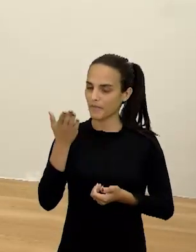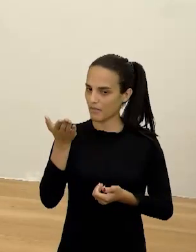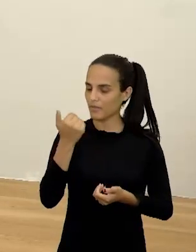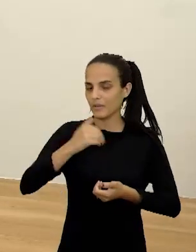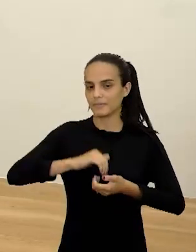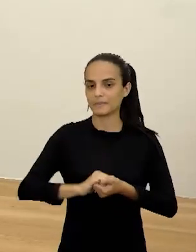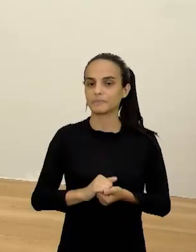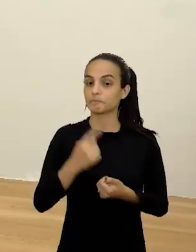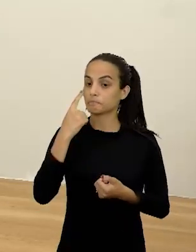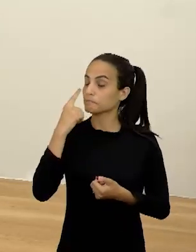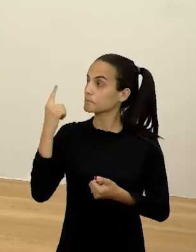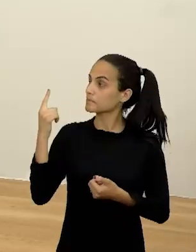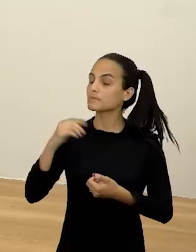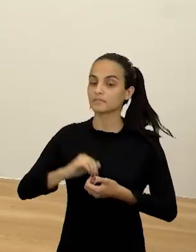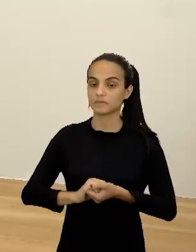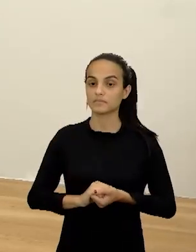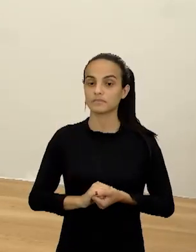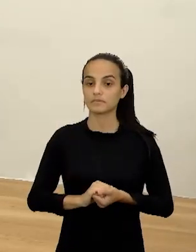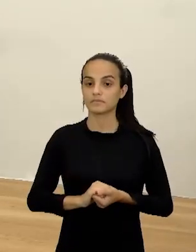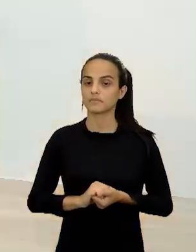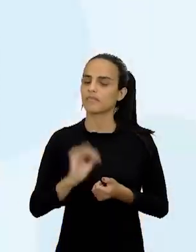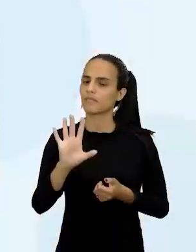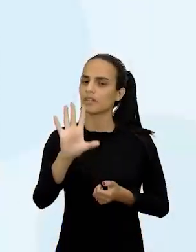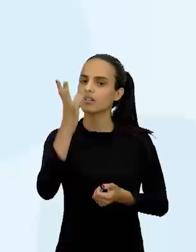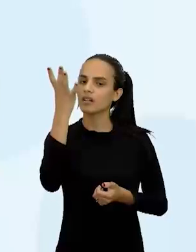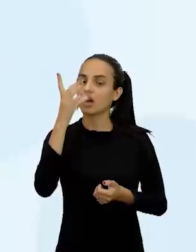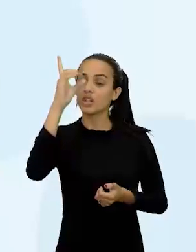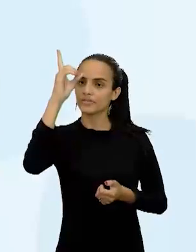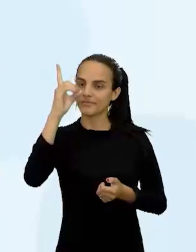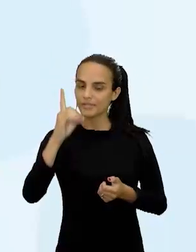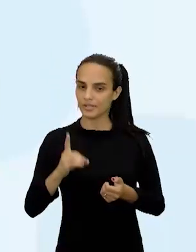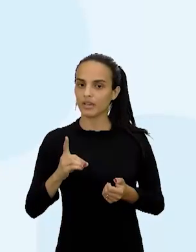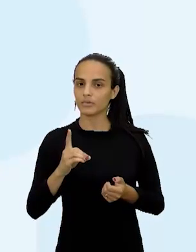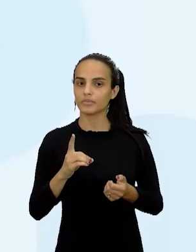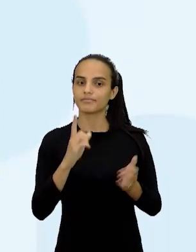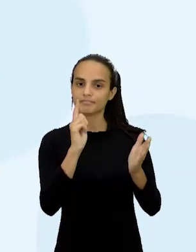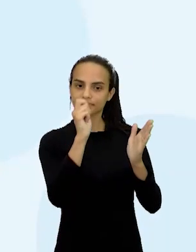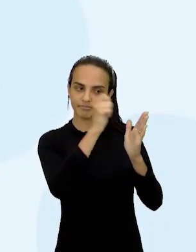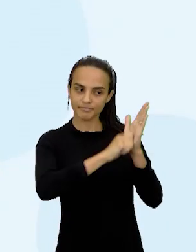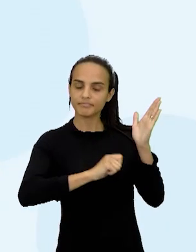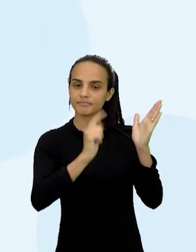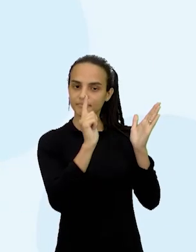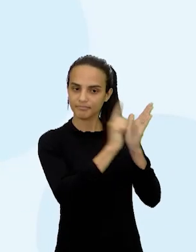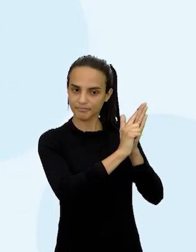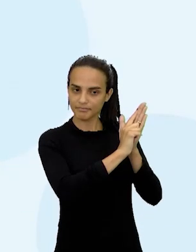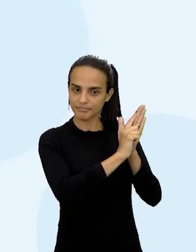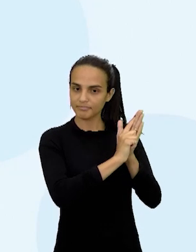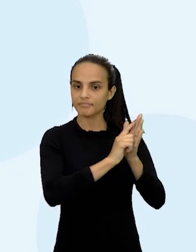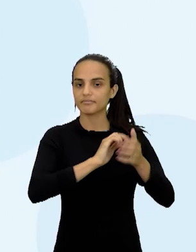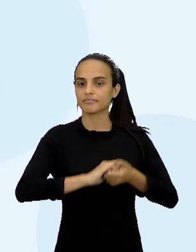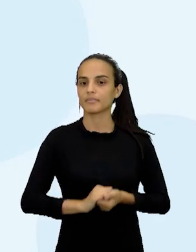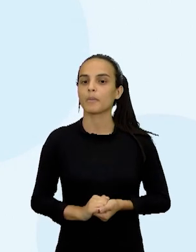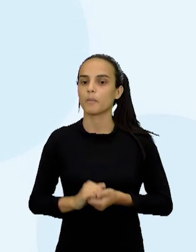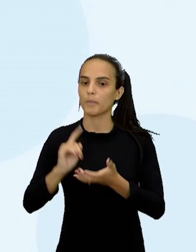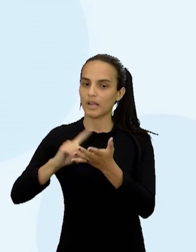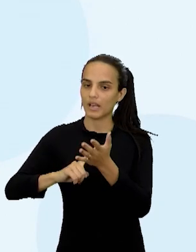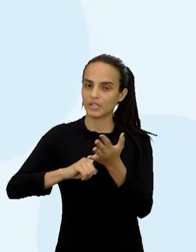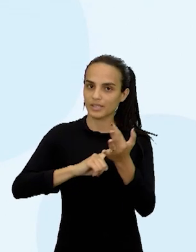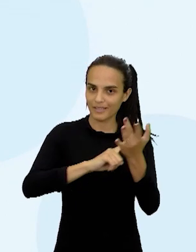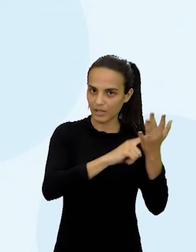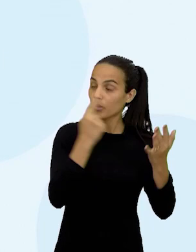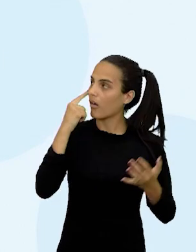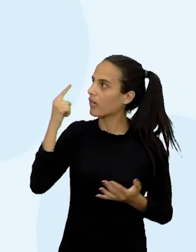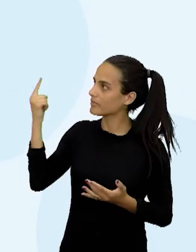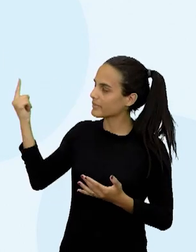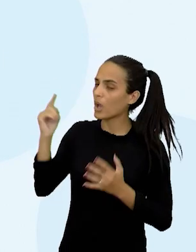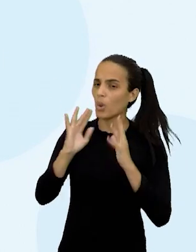lá. O que acontece? O direito autoral, ele é sobre propriedade intelectual. Então,